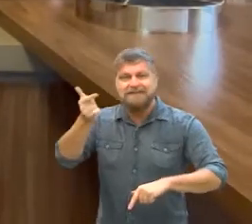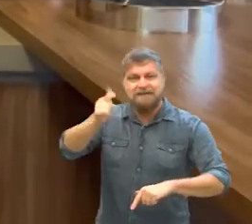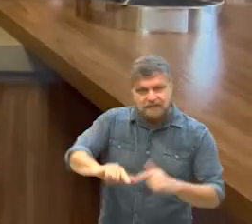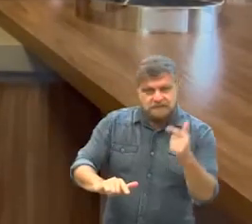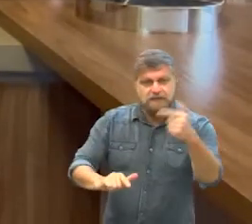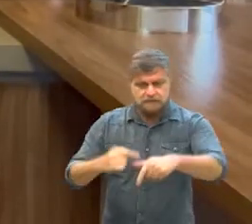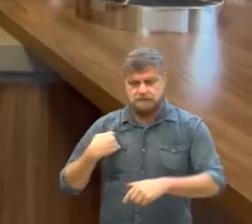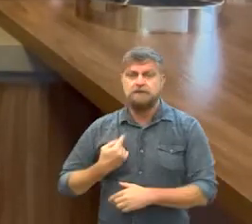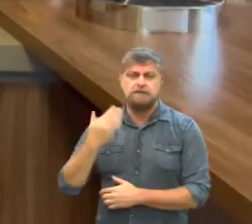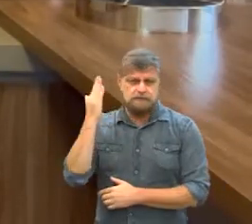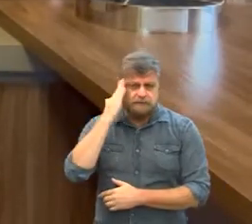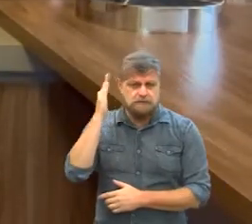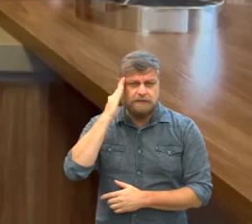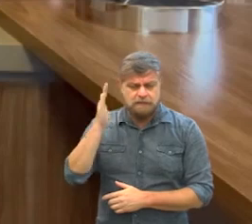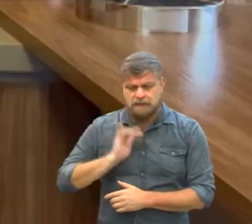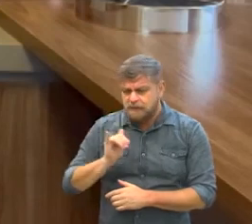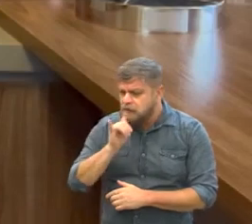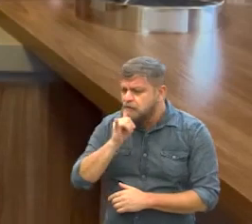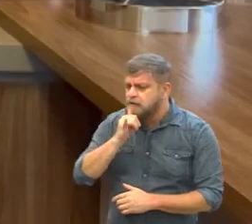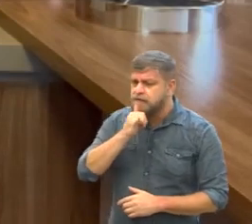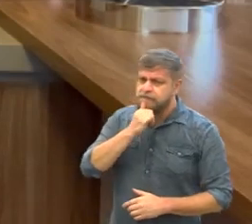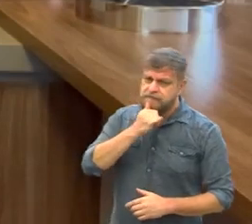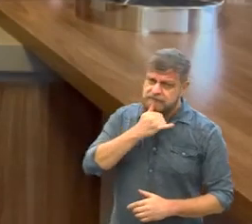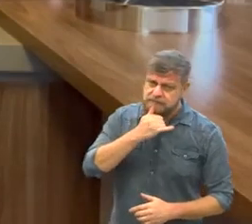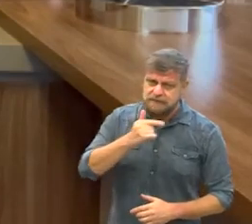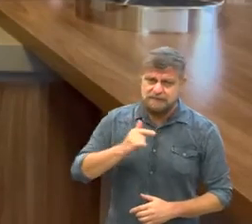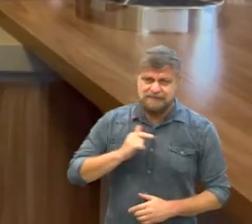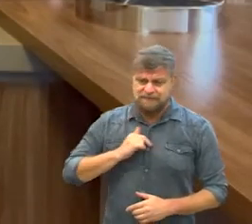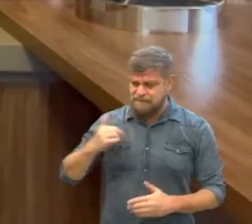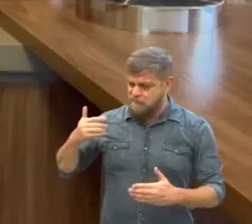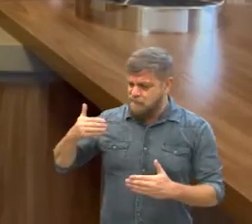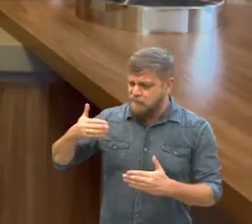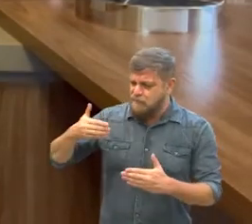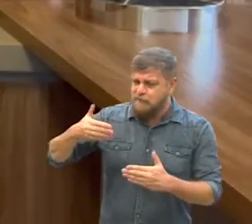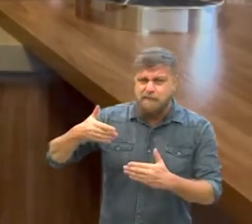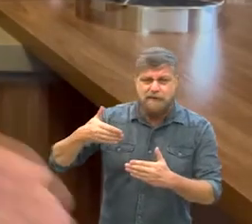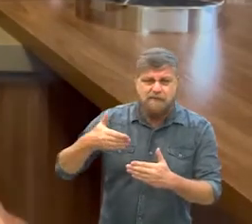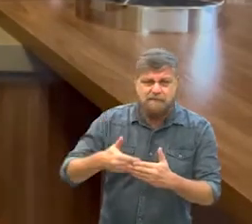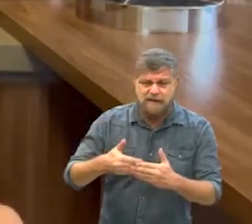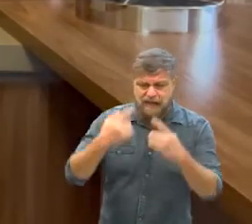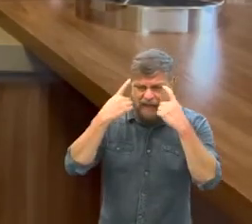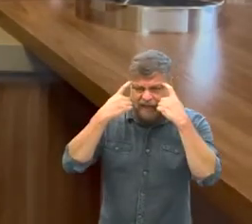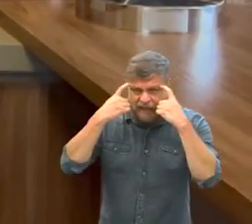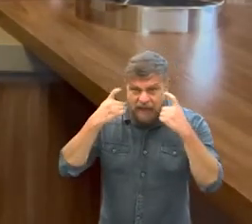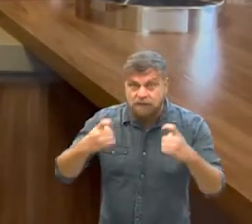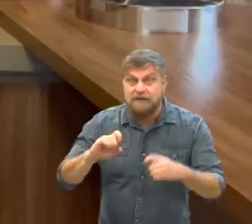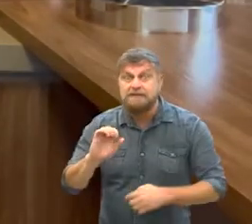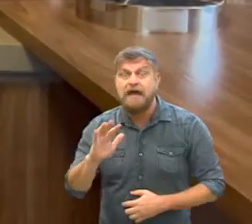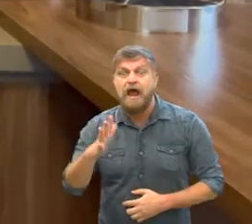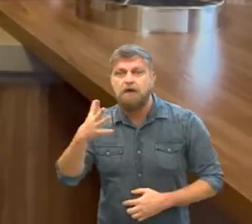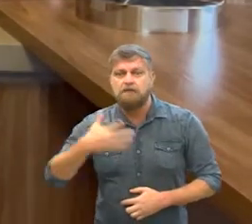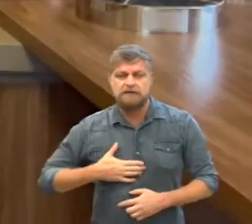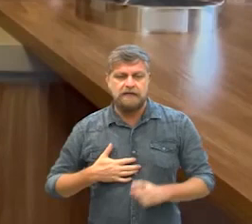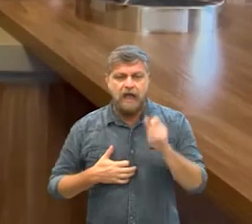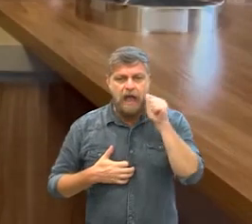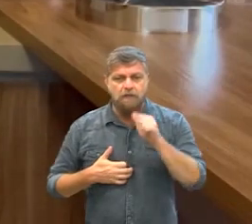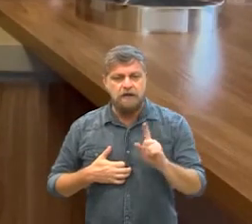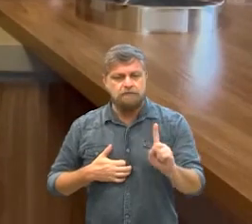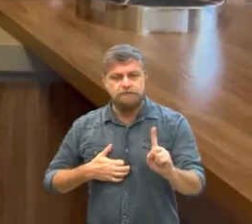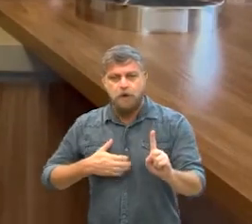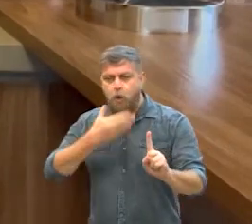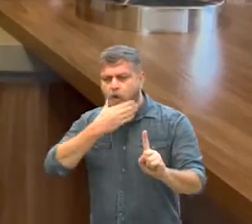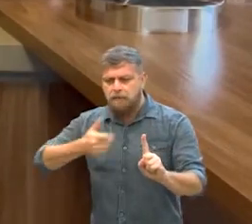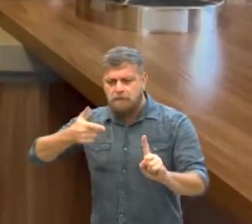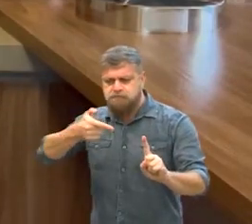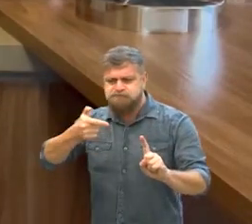repete, né? A gente sabe que, infelizmente, chega ao final disso o feminicídio, mas que